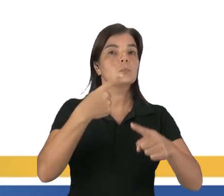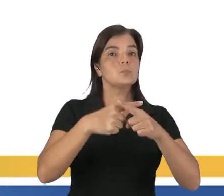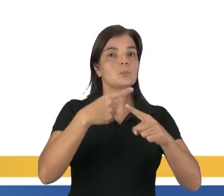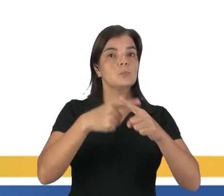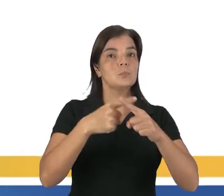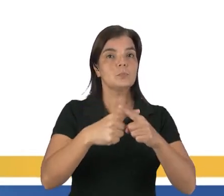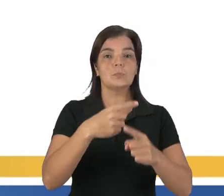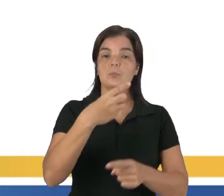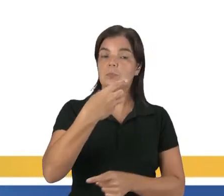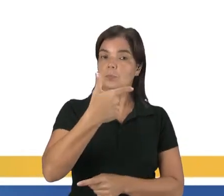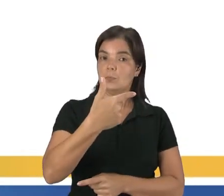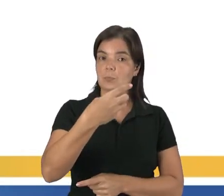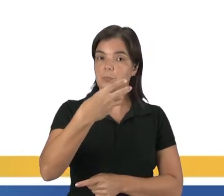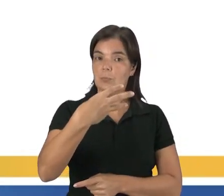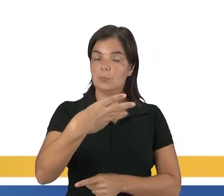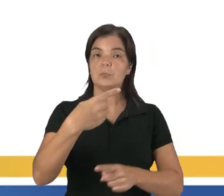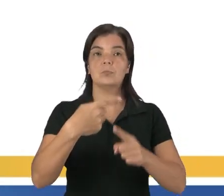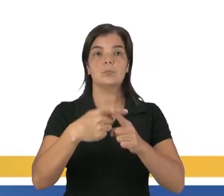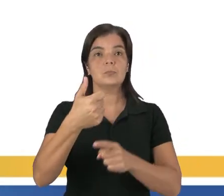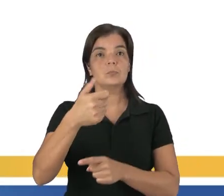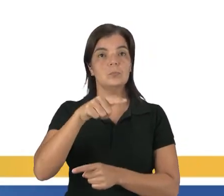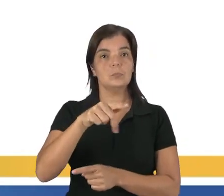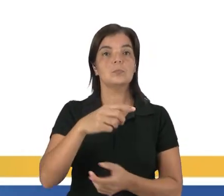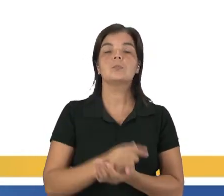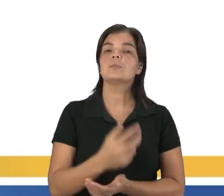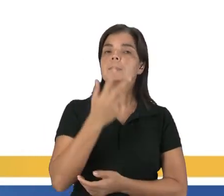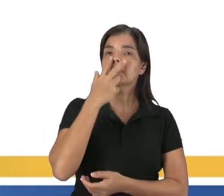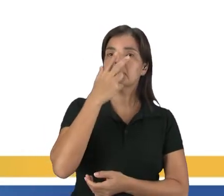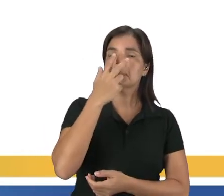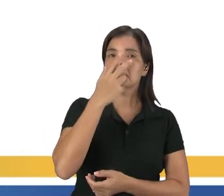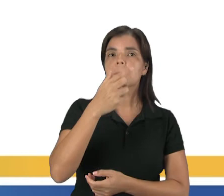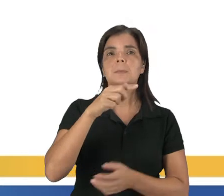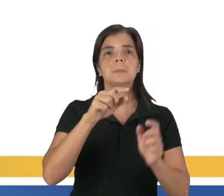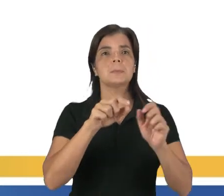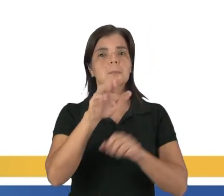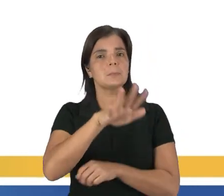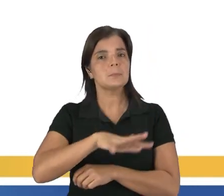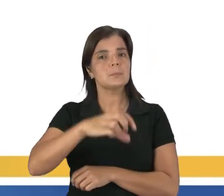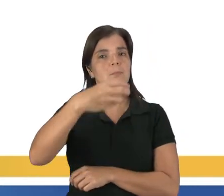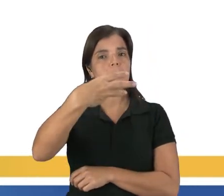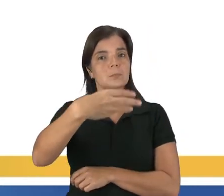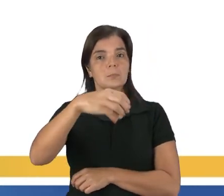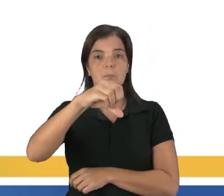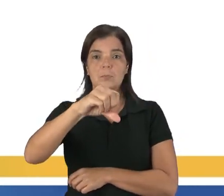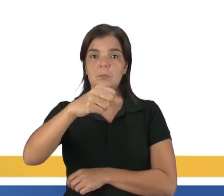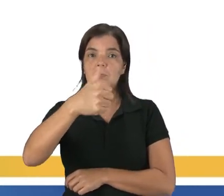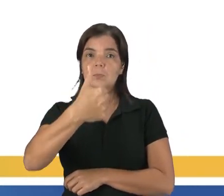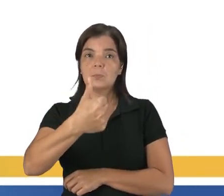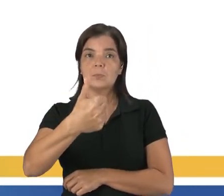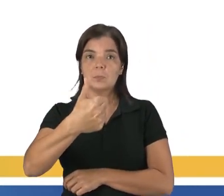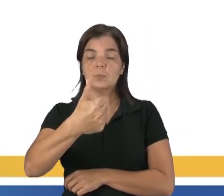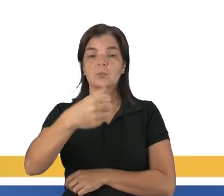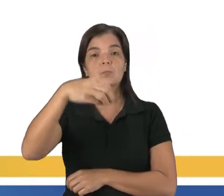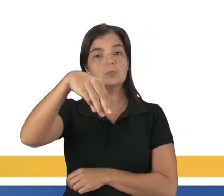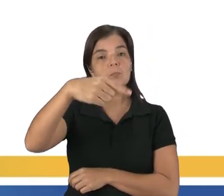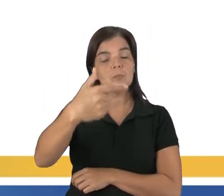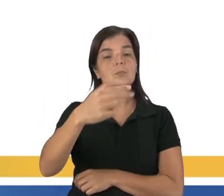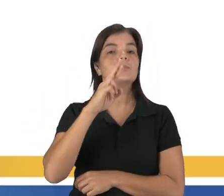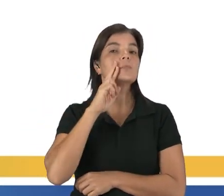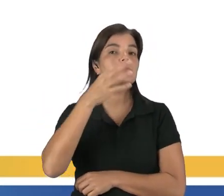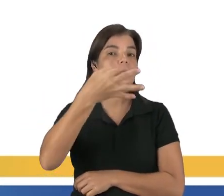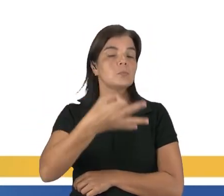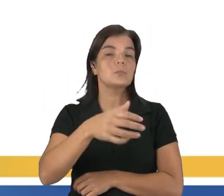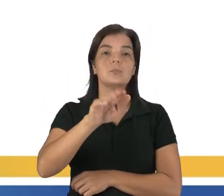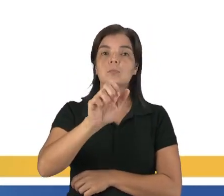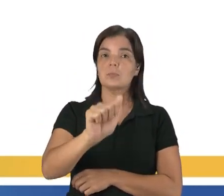multiplica 23 vezes 17, vai ser igual a 391 metros quadrados. Então, a resposta correta